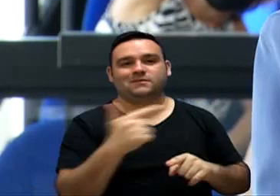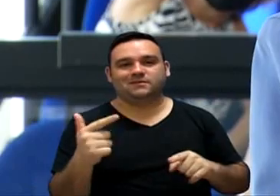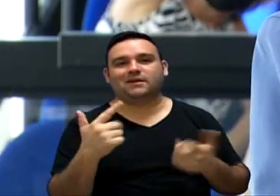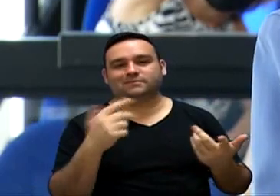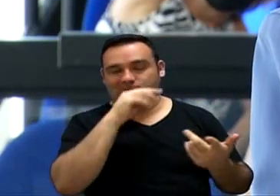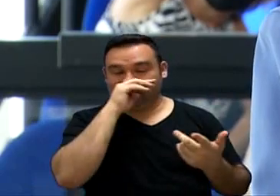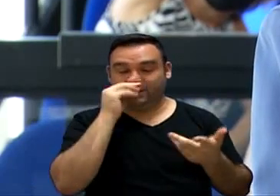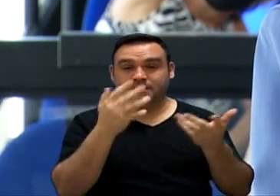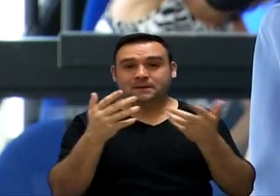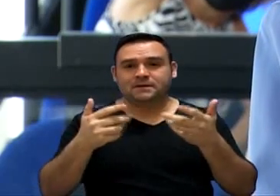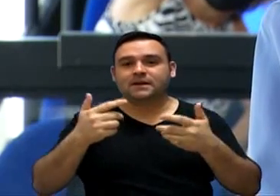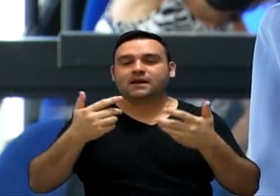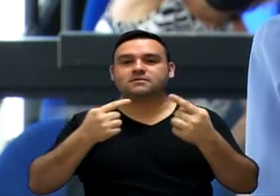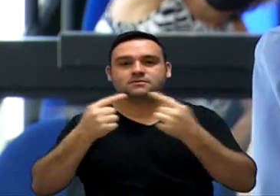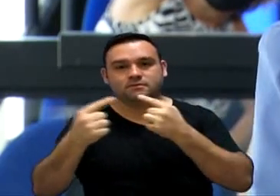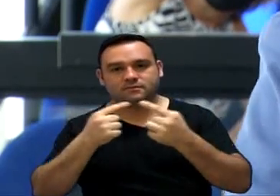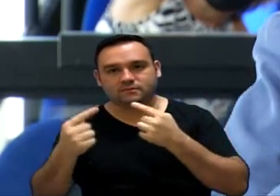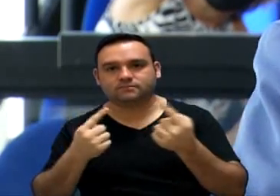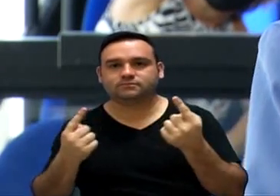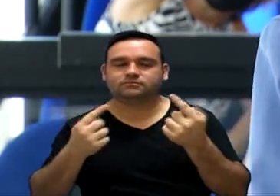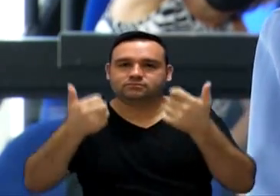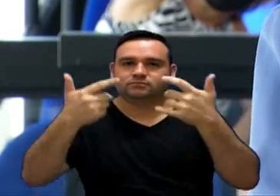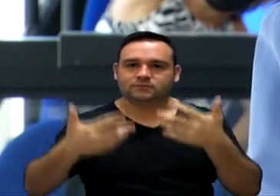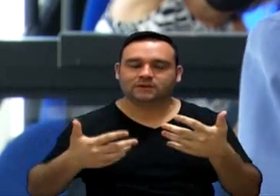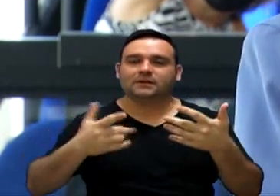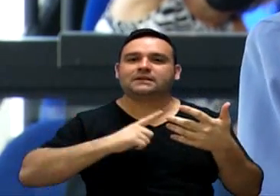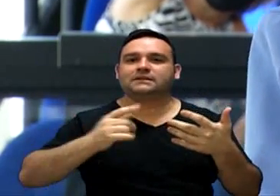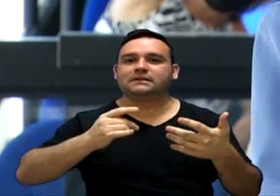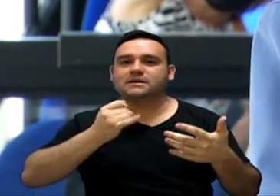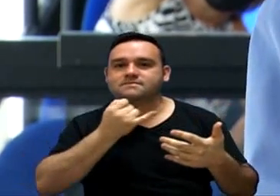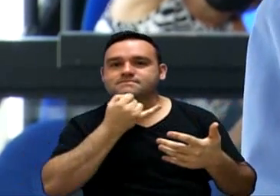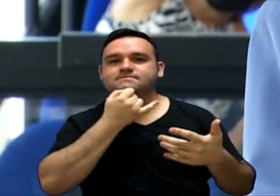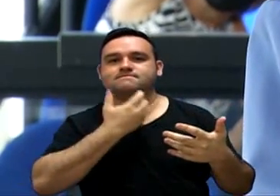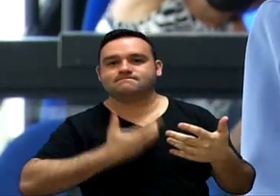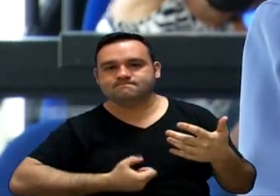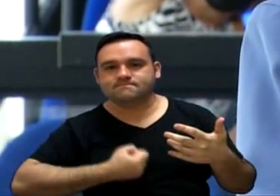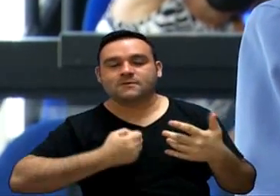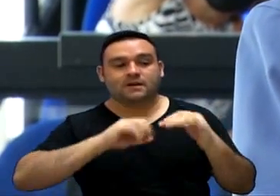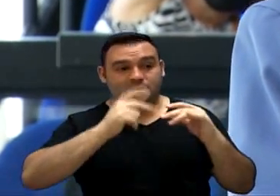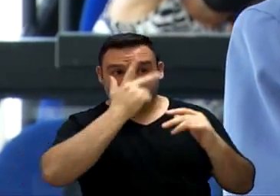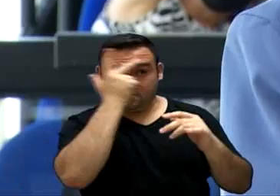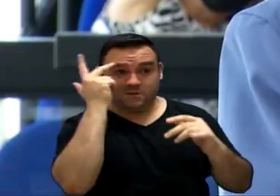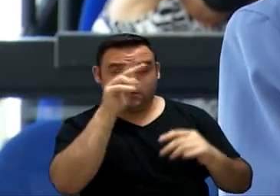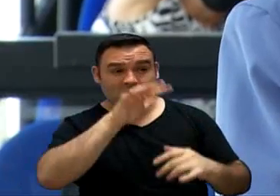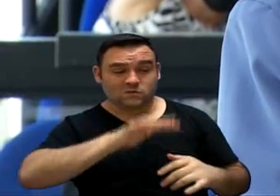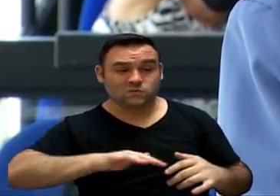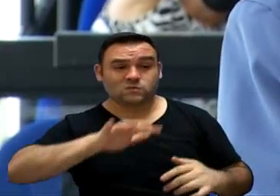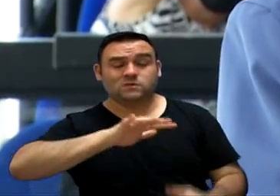eu gostaria de trazer essa discussão, esse voto de pesar essas pessoas